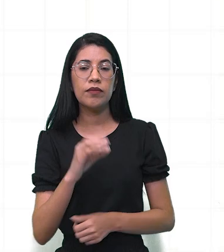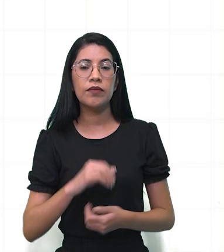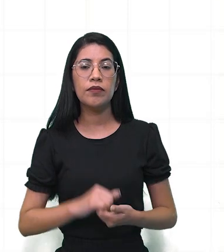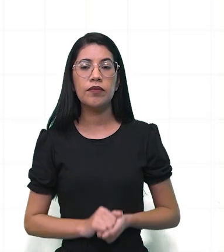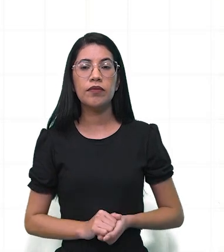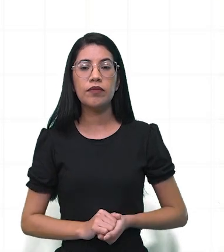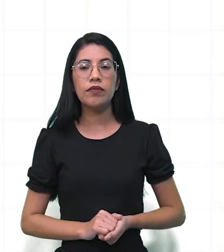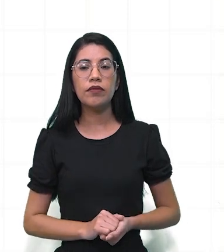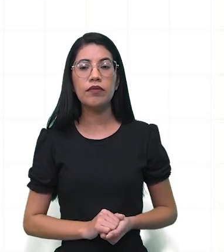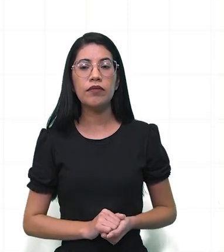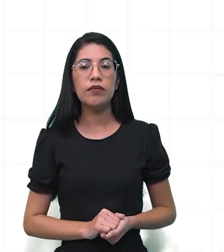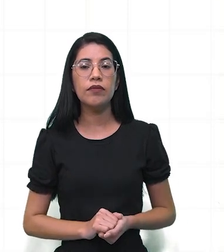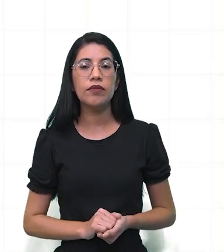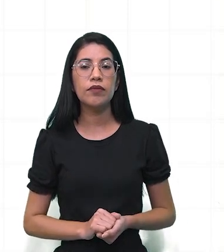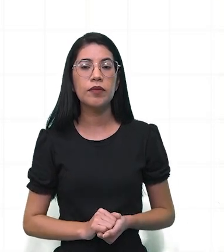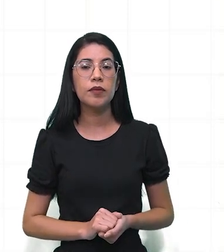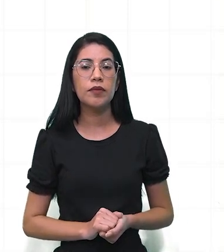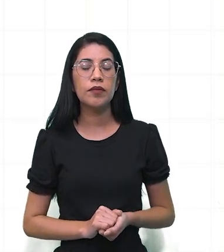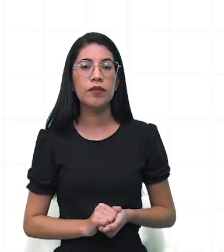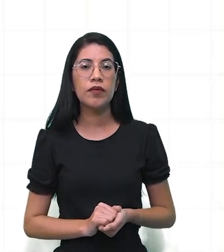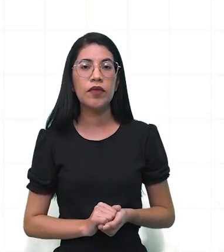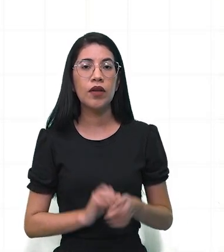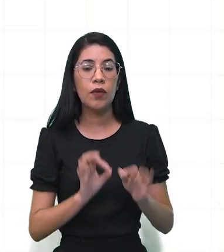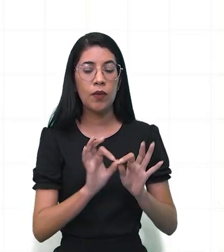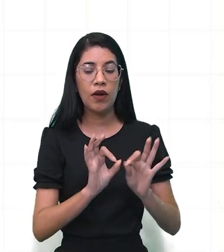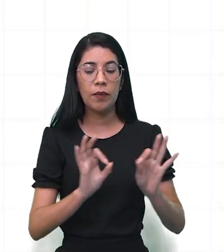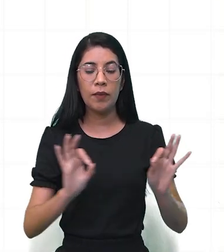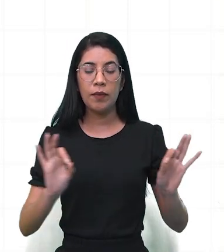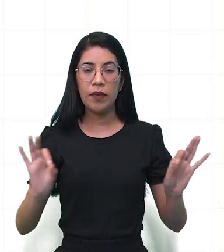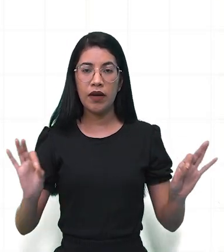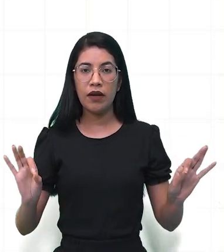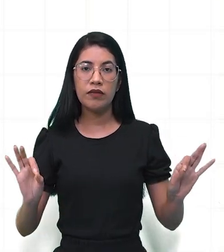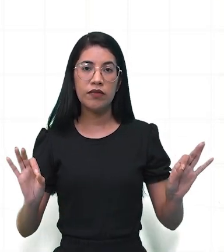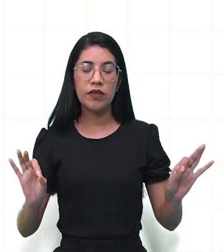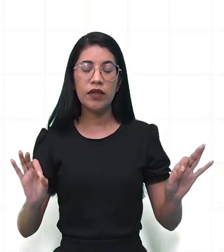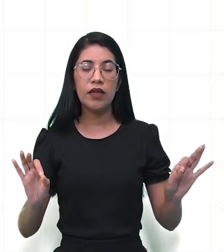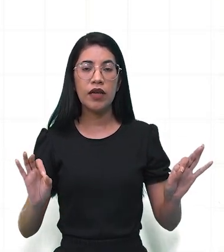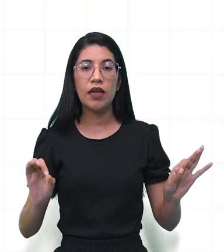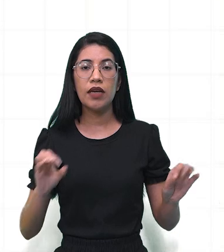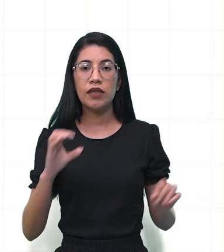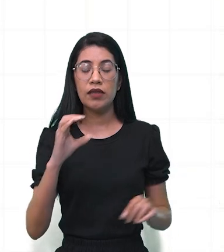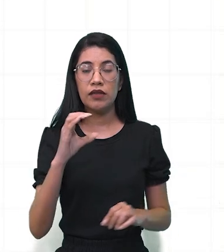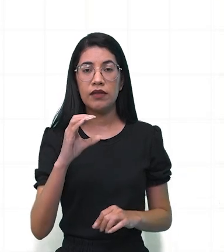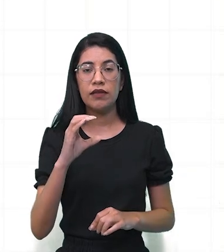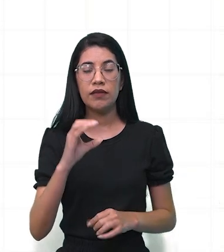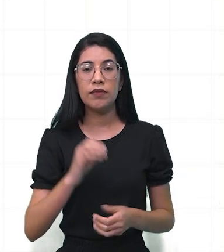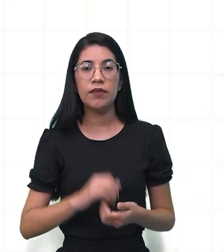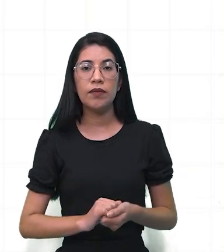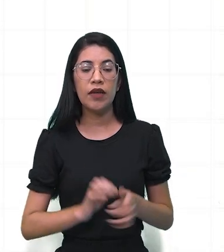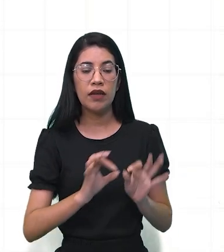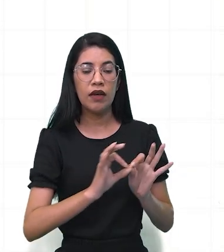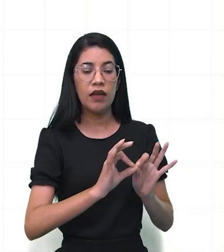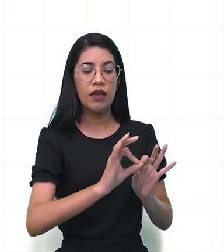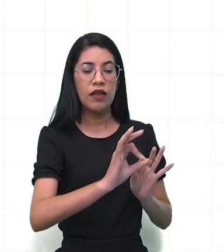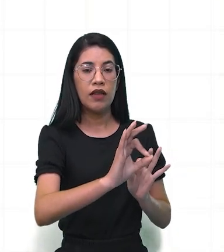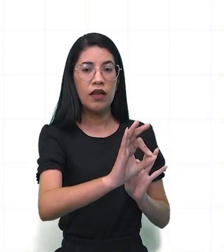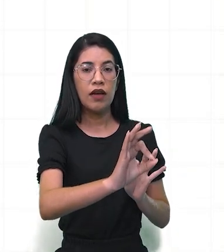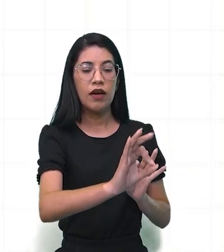Então ele representou aqui como sendo C o comprimento do campo, né, do campinho aí de botão, e sua